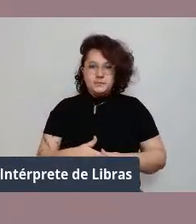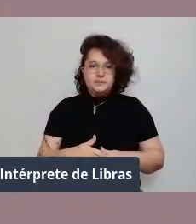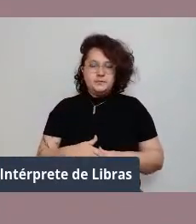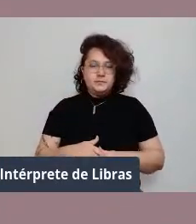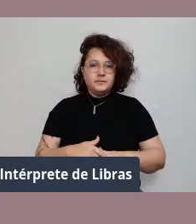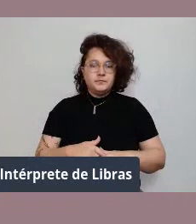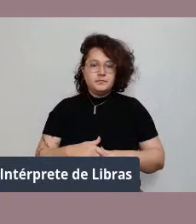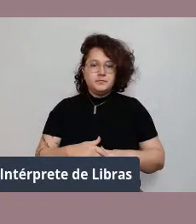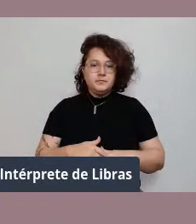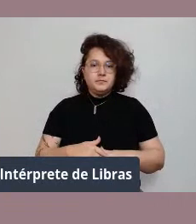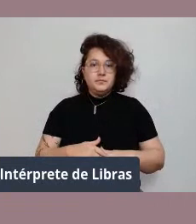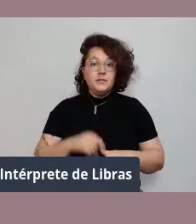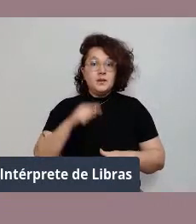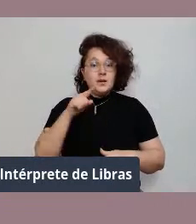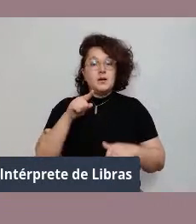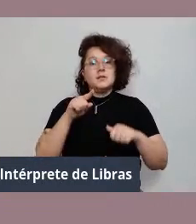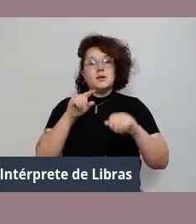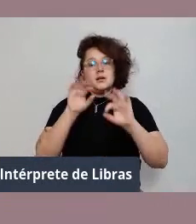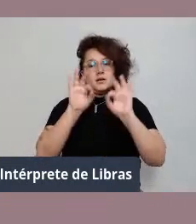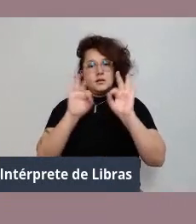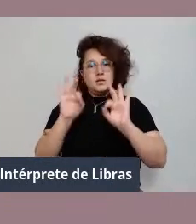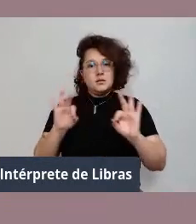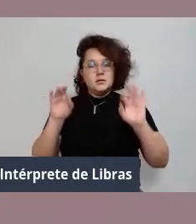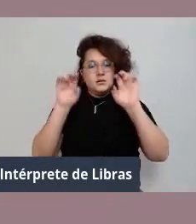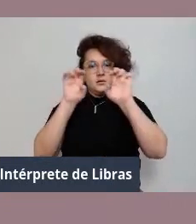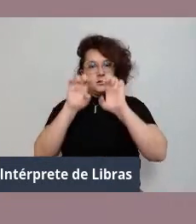essa estrutura, eu acho que,